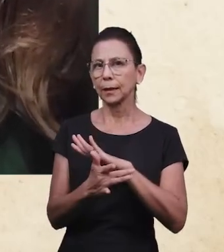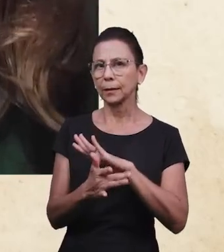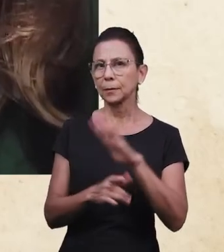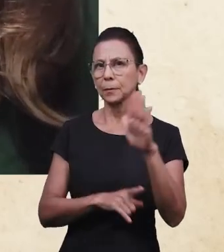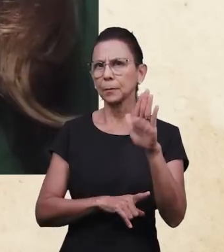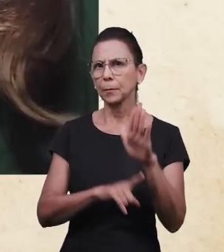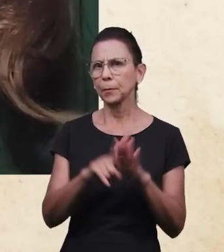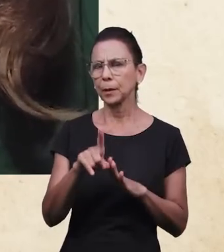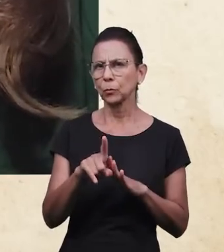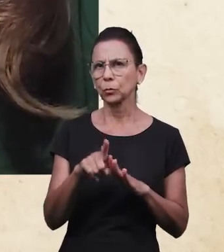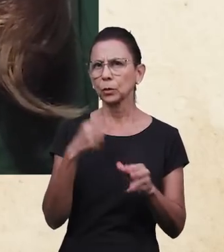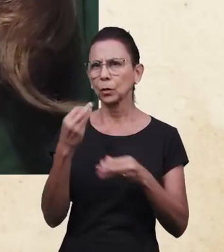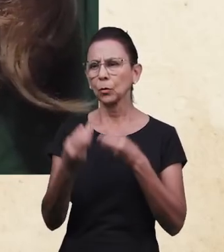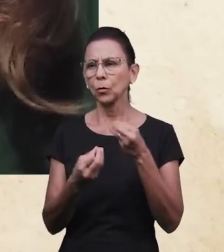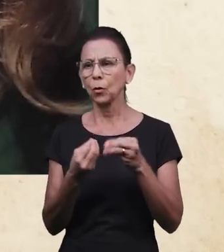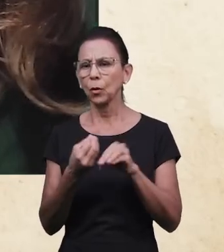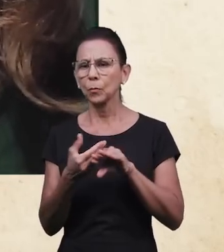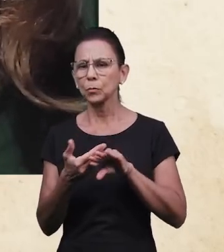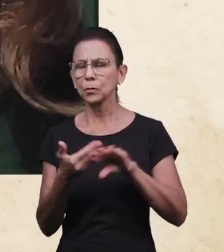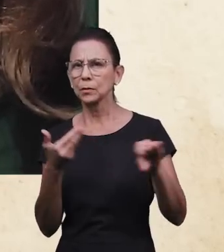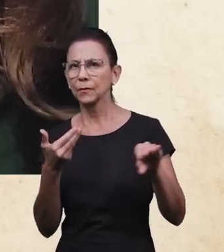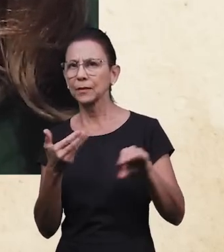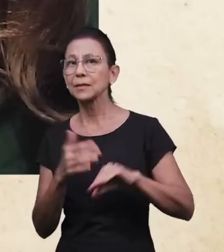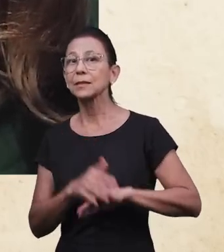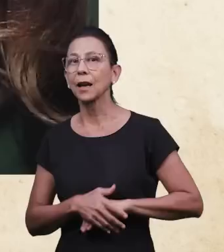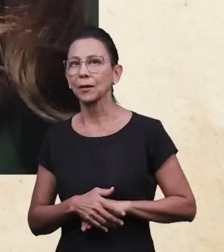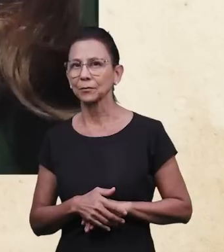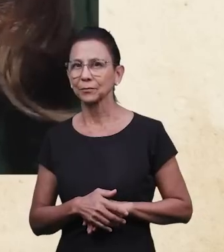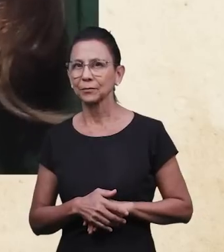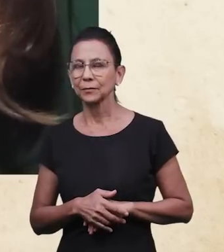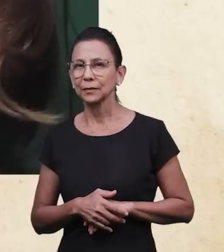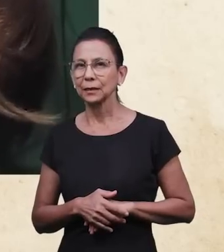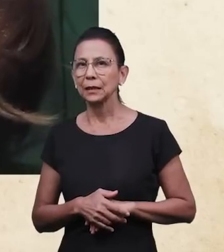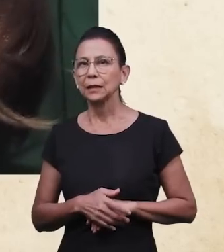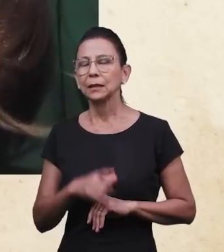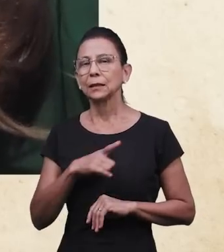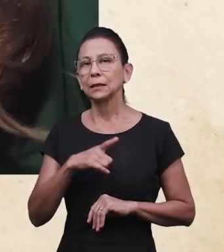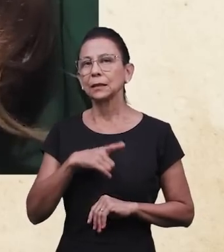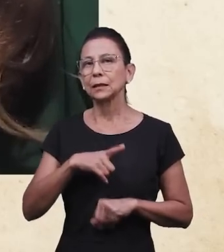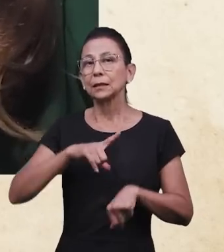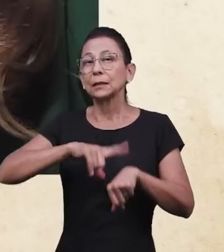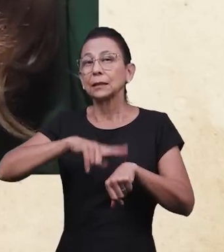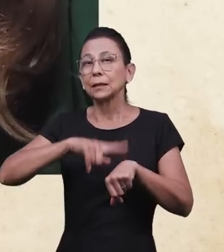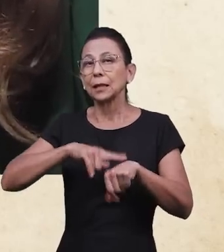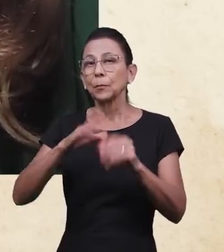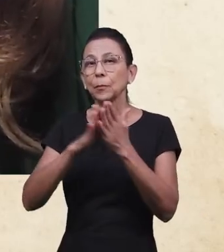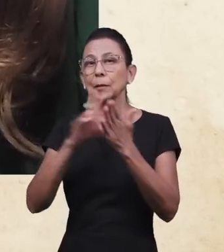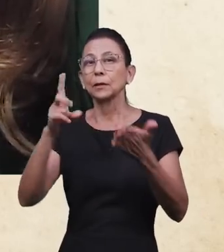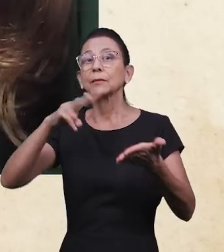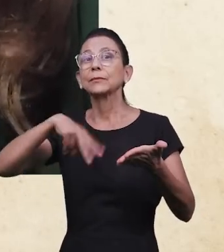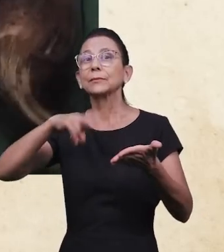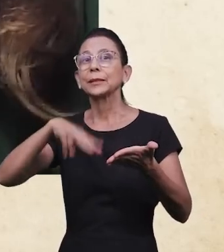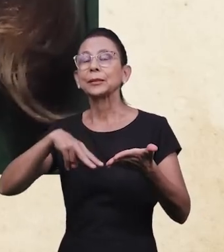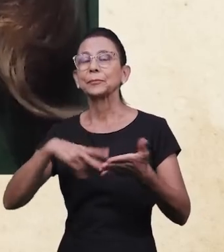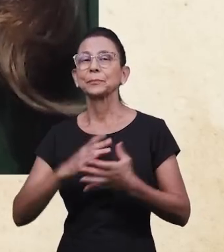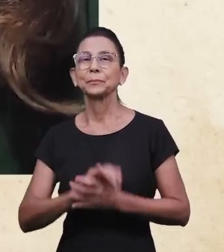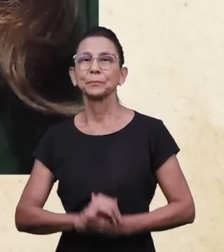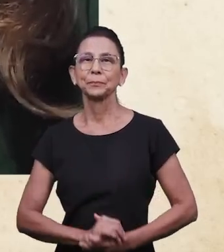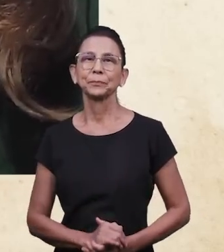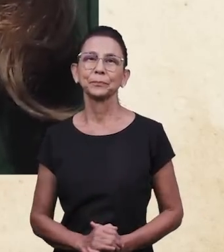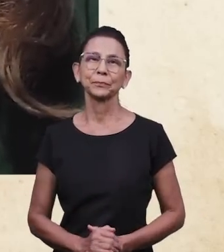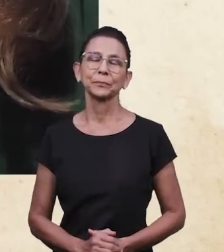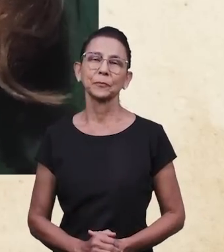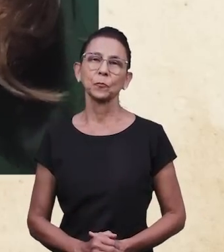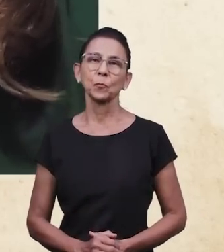é, como podemos nos desprender deste mundo virtual e com isso ter mais tempo de ler a palavra do Senhor? Amém, a paz do